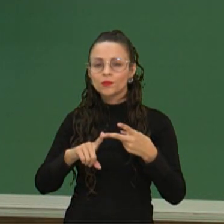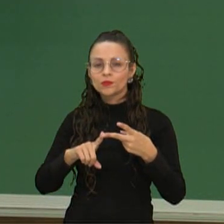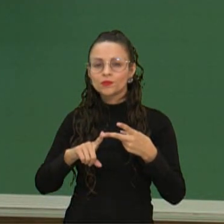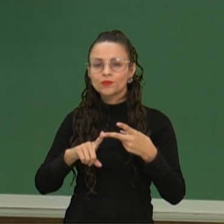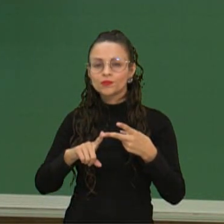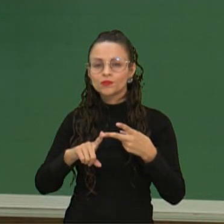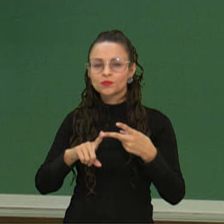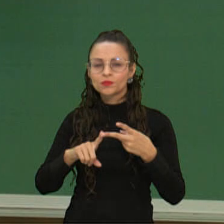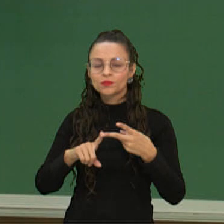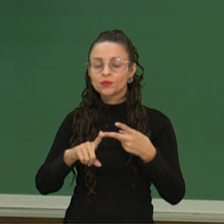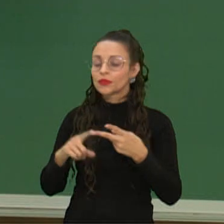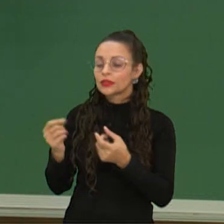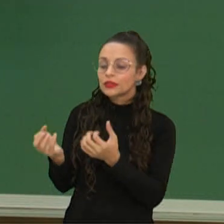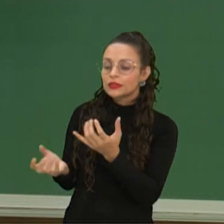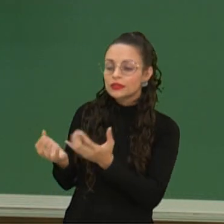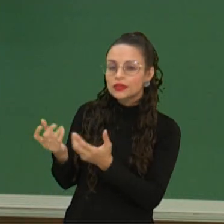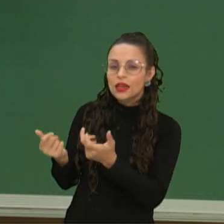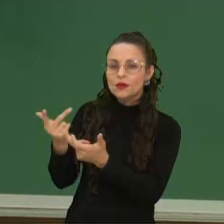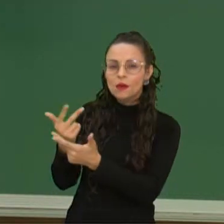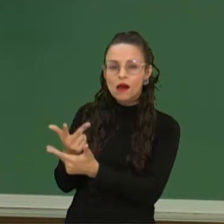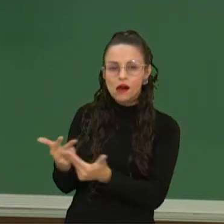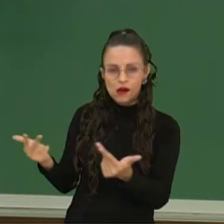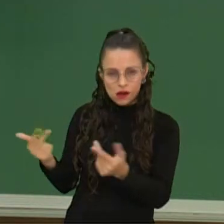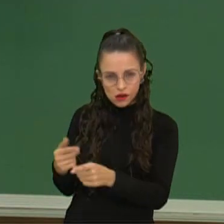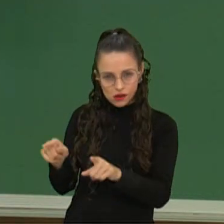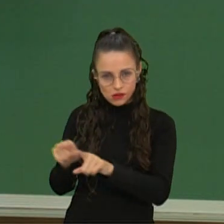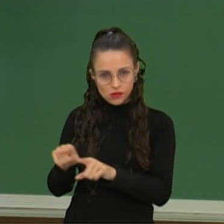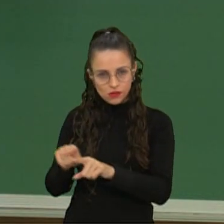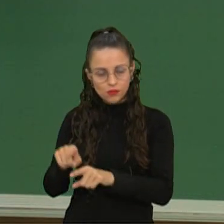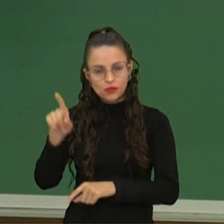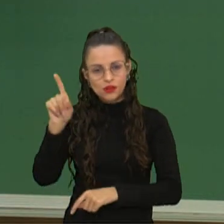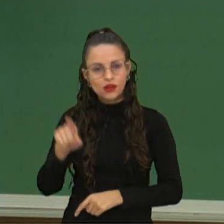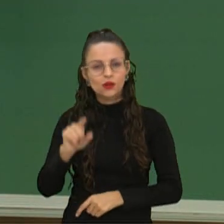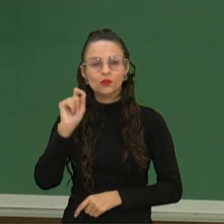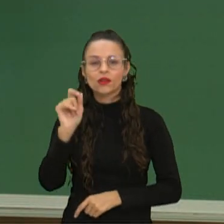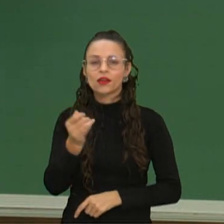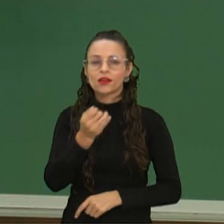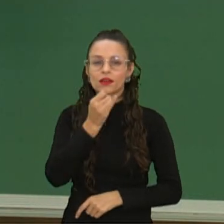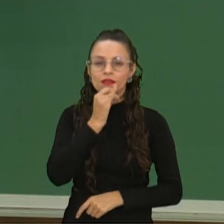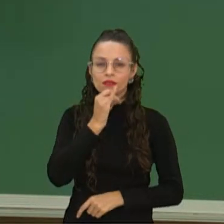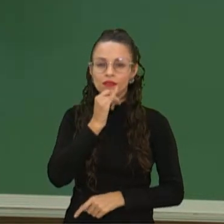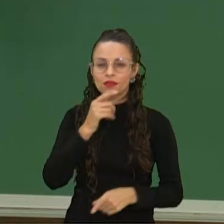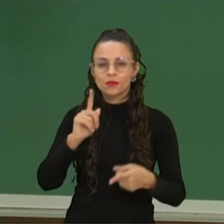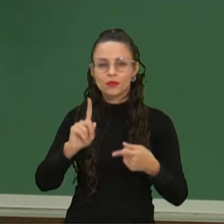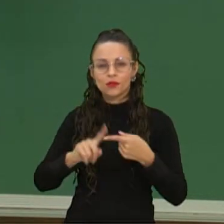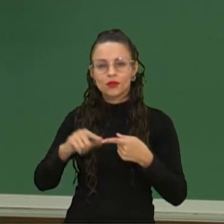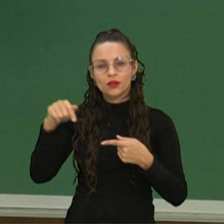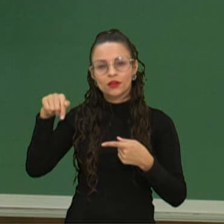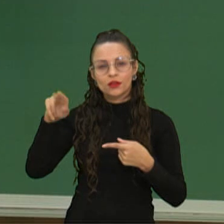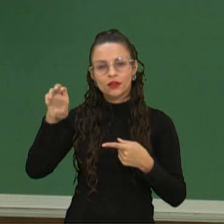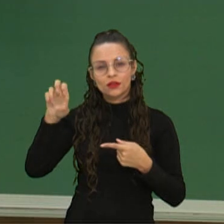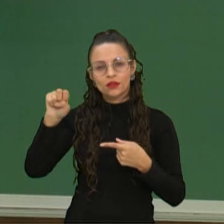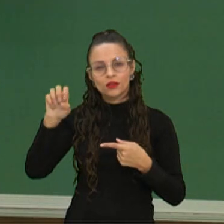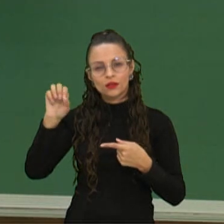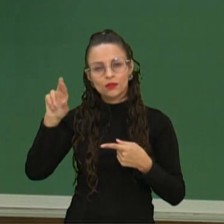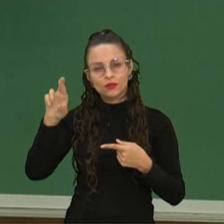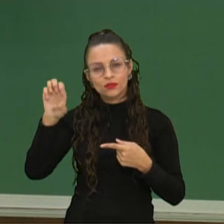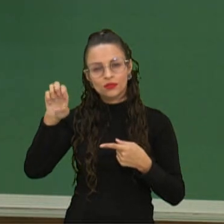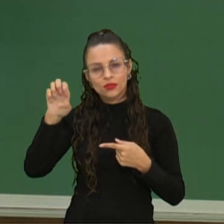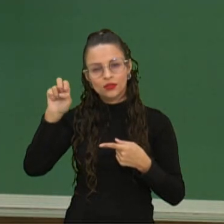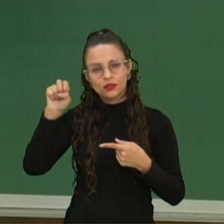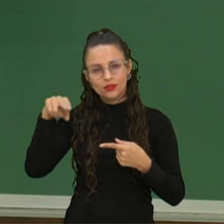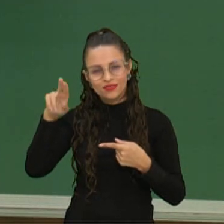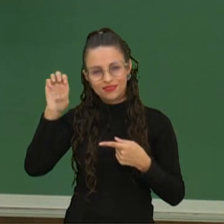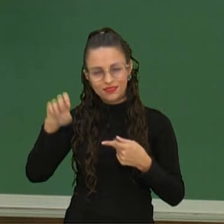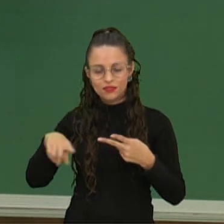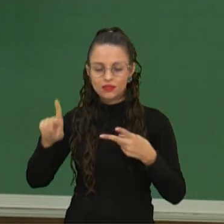de greenhouse effects também, que são eles, por exemplo, o querosene, o petróleo e, sobretudo, também